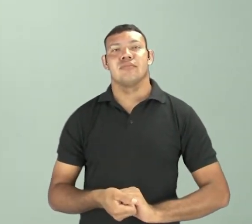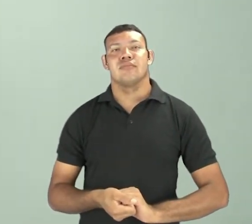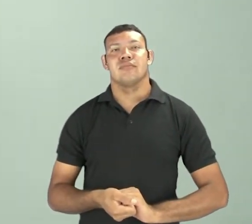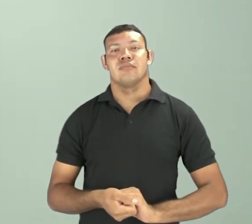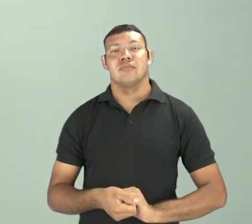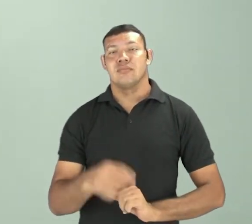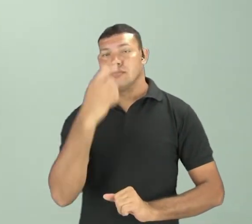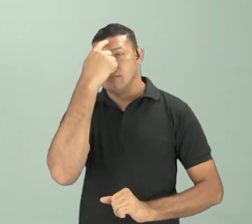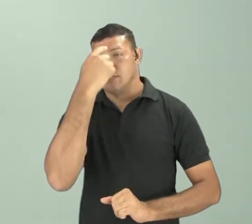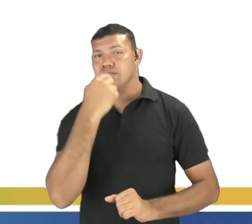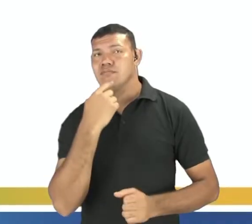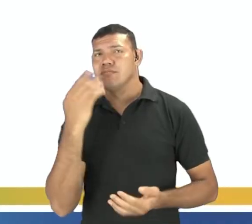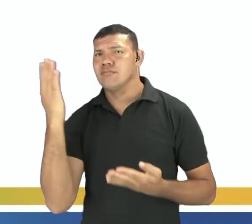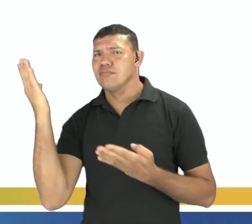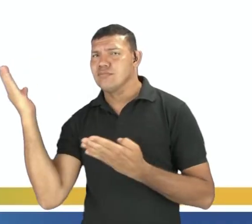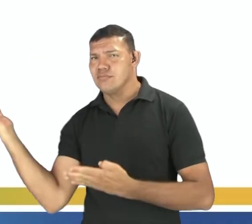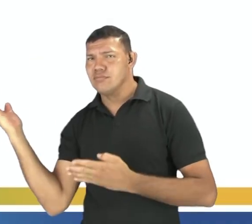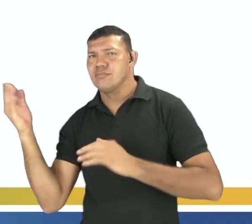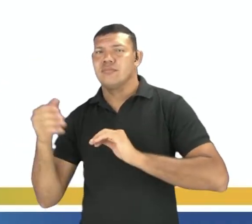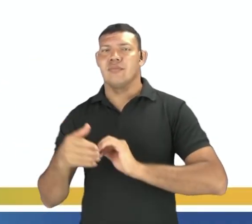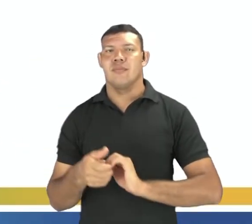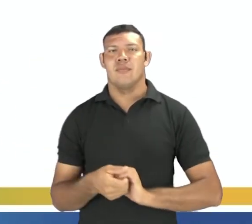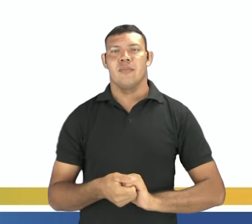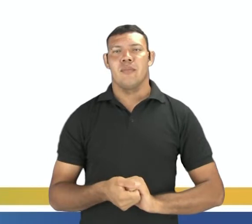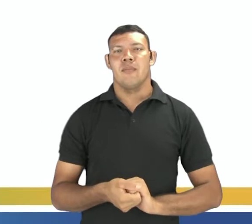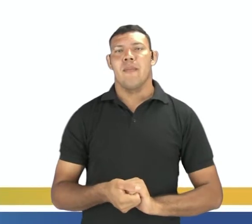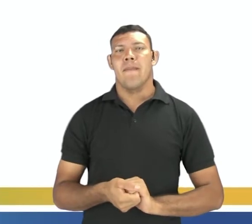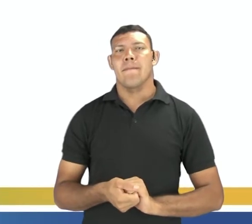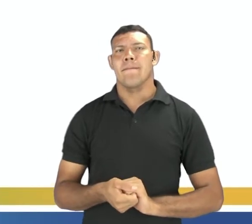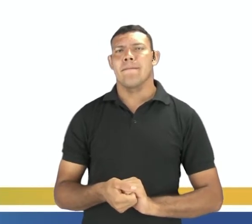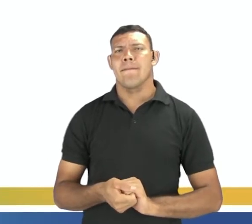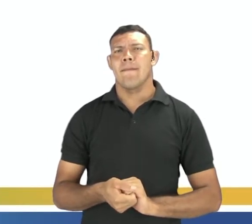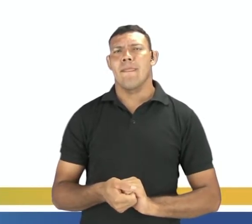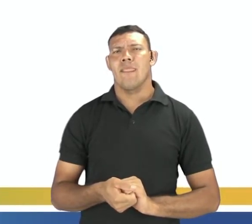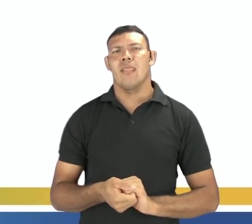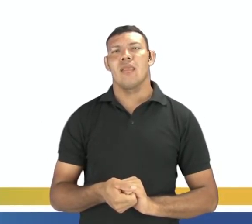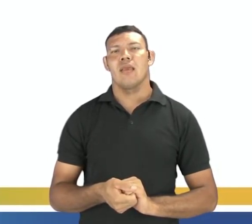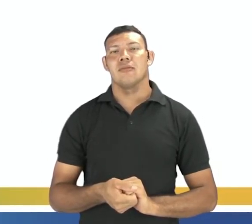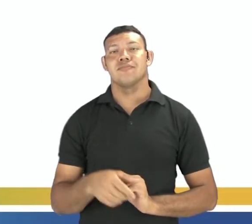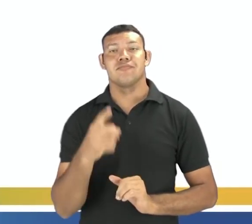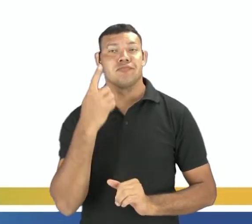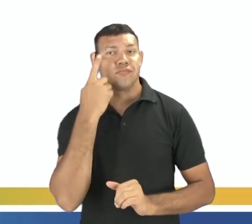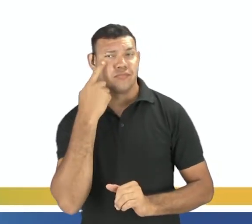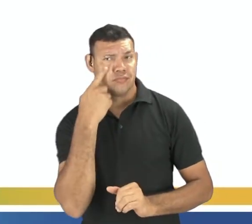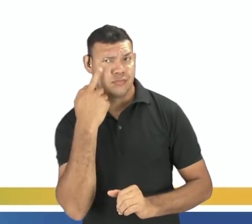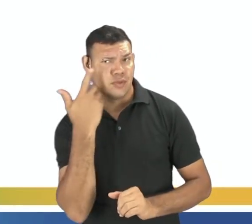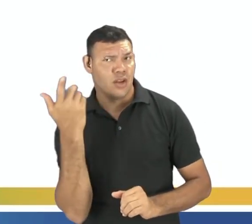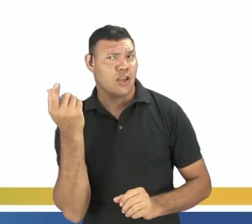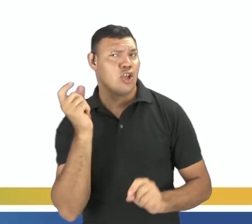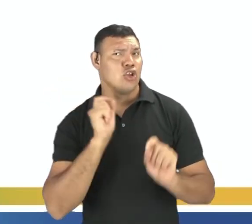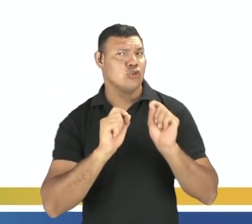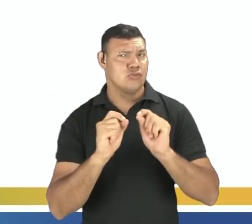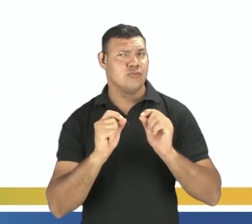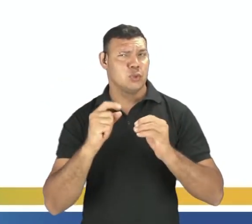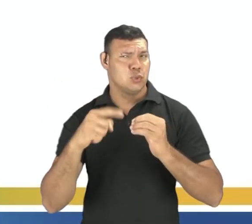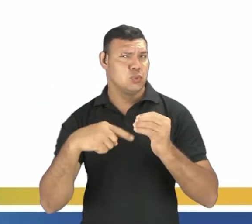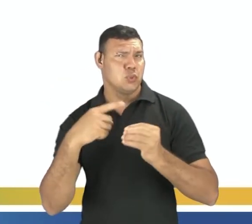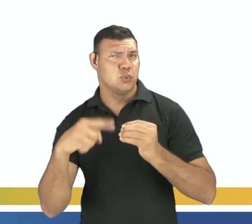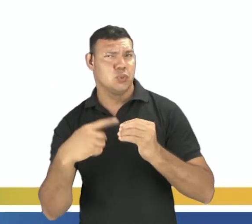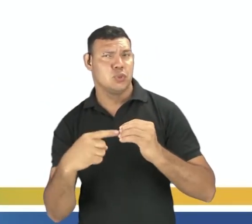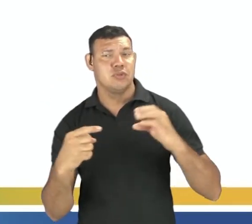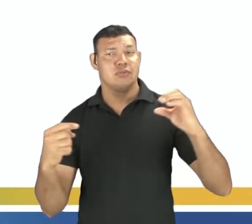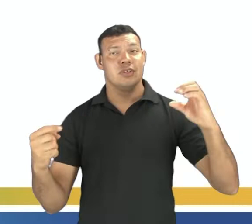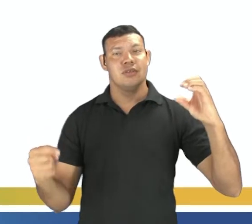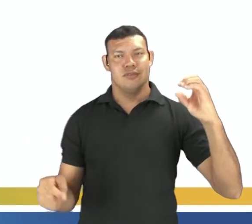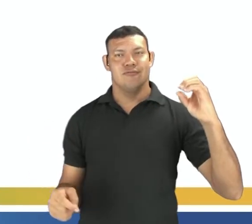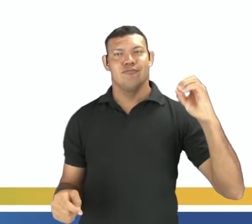Observe aí na imagem, nessa animação, uma pequena ilustração do que eu falei. A gente vai ter a radiação penetrando